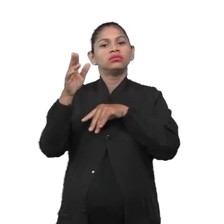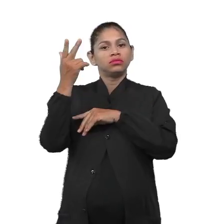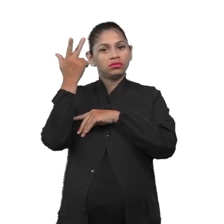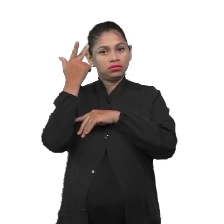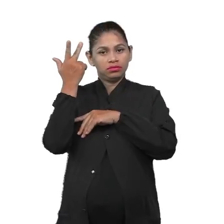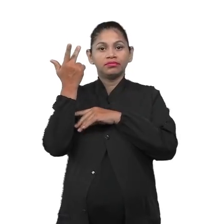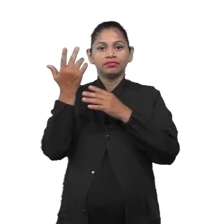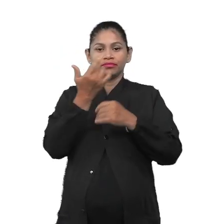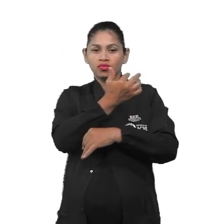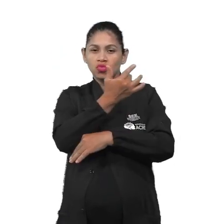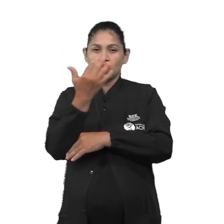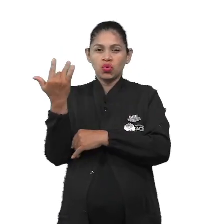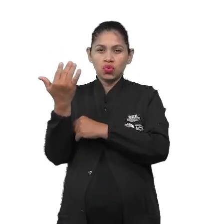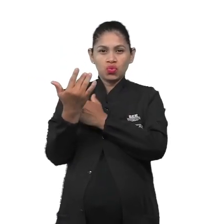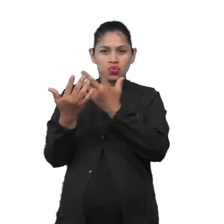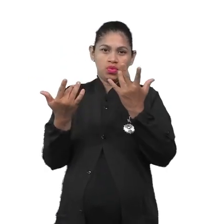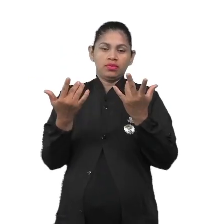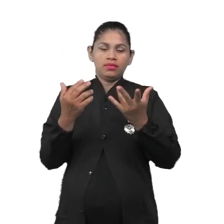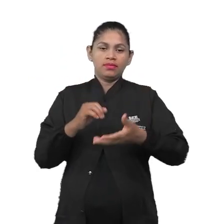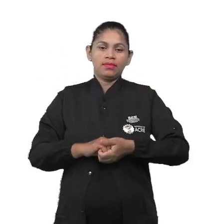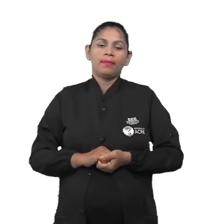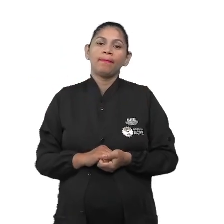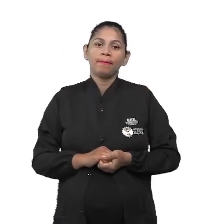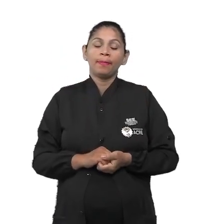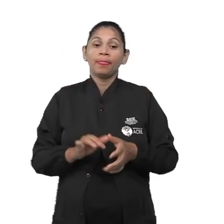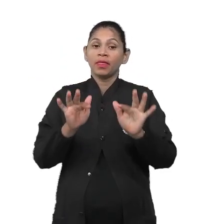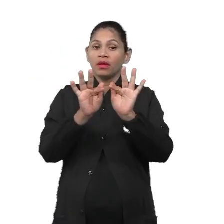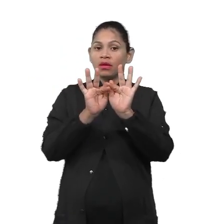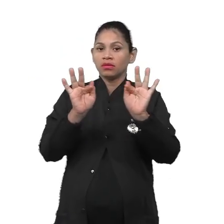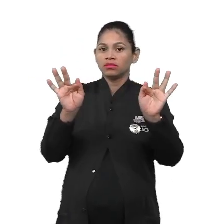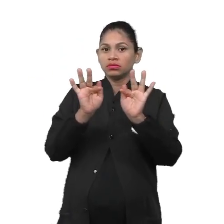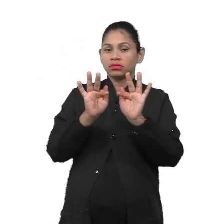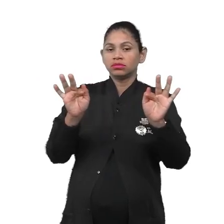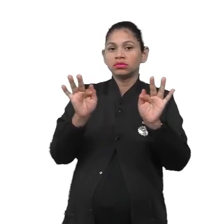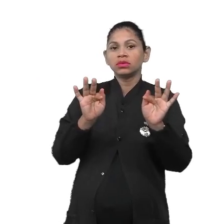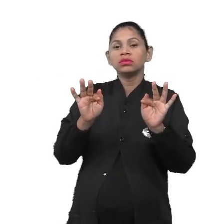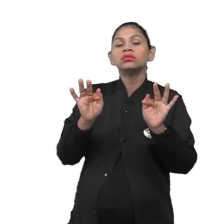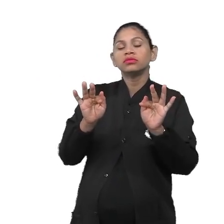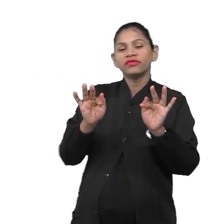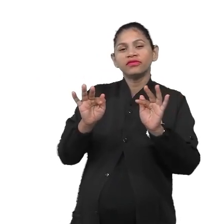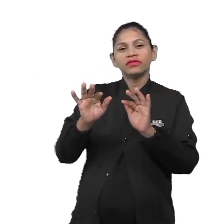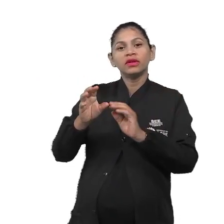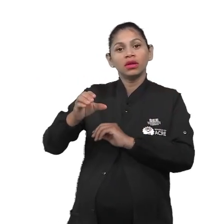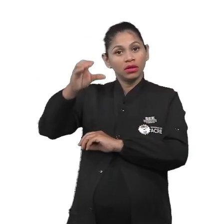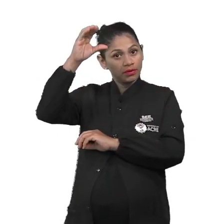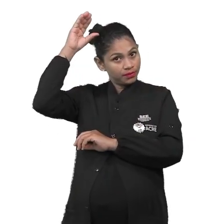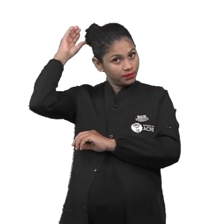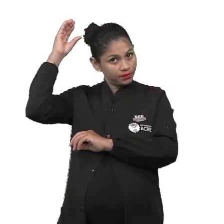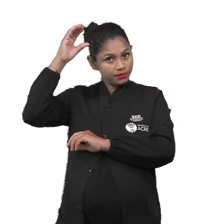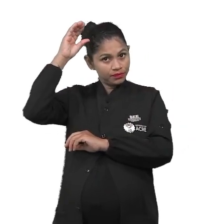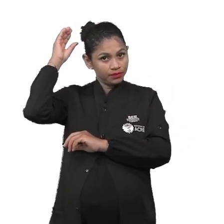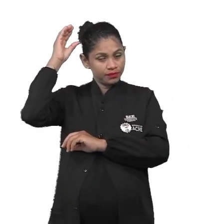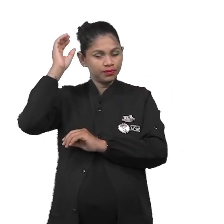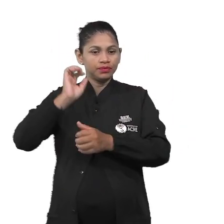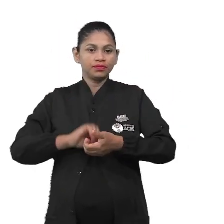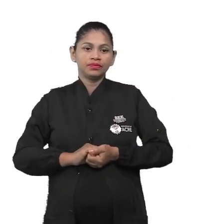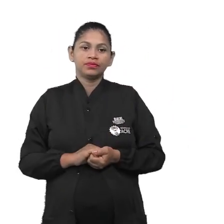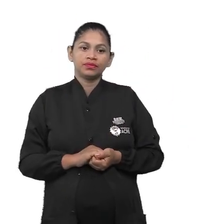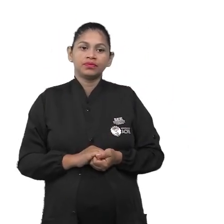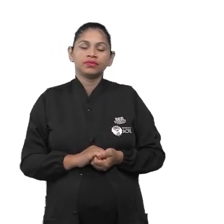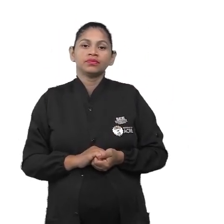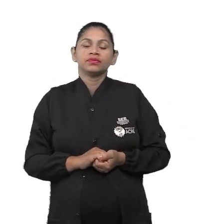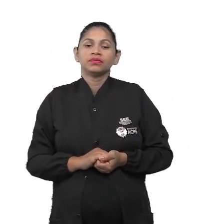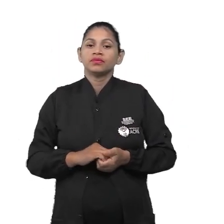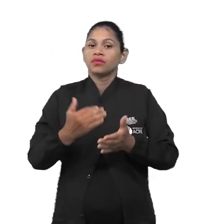coloquei aqui uma frase do ecologista Chico Mendes. Na verdade, não é uma frase, é um pensamento. No